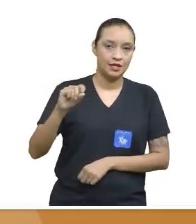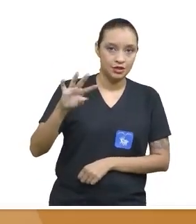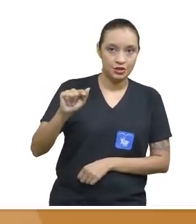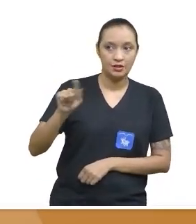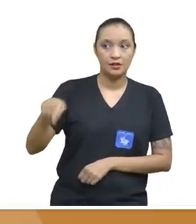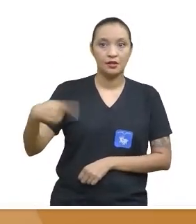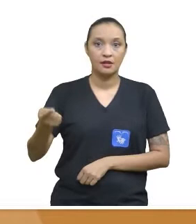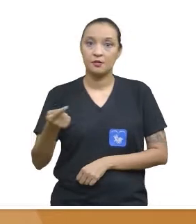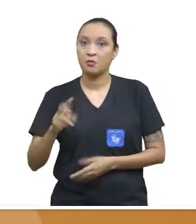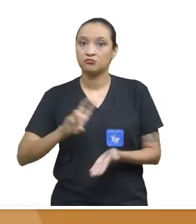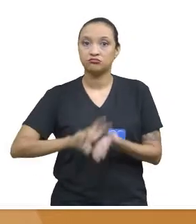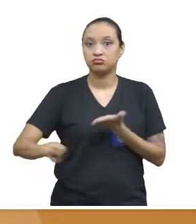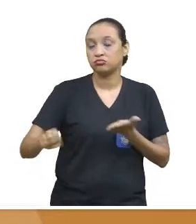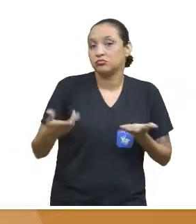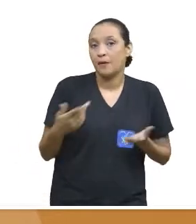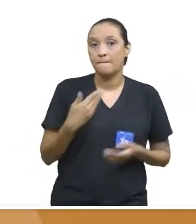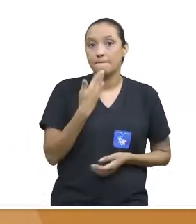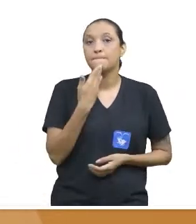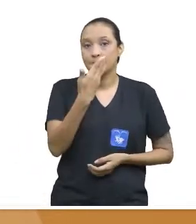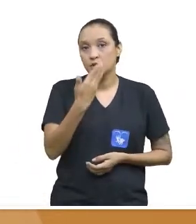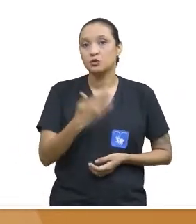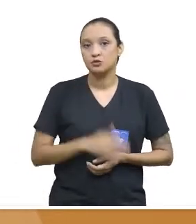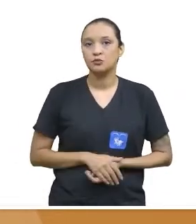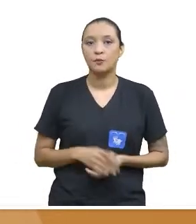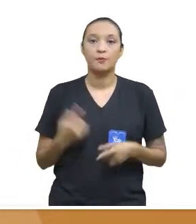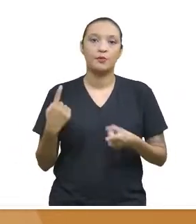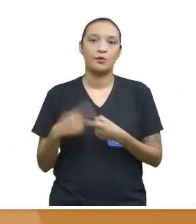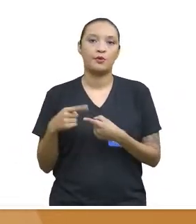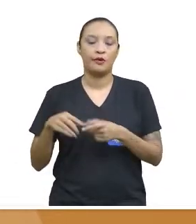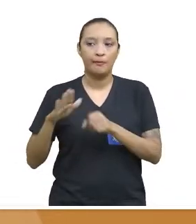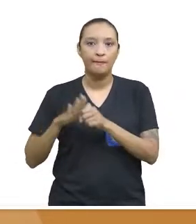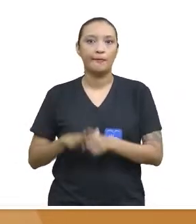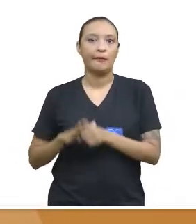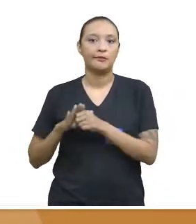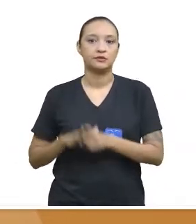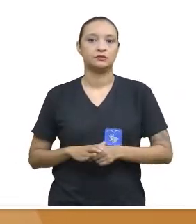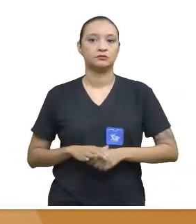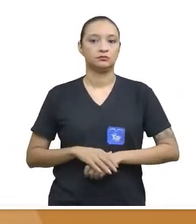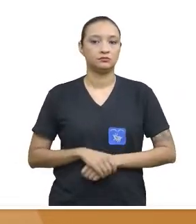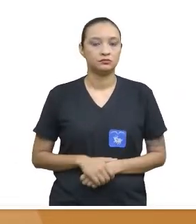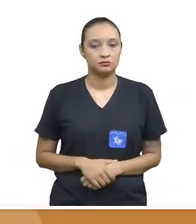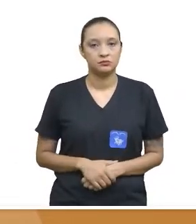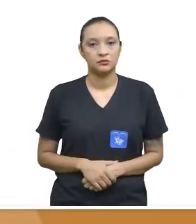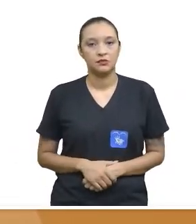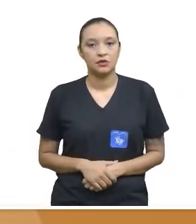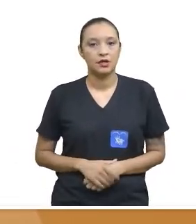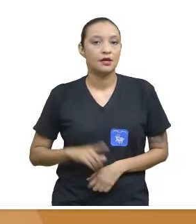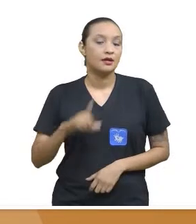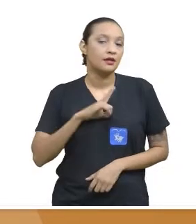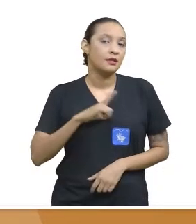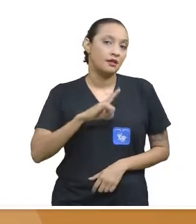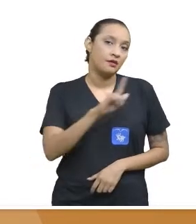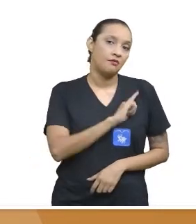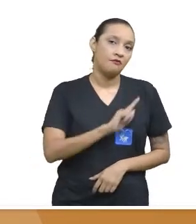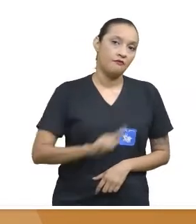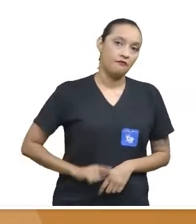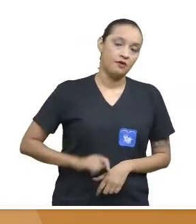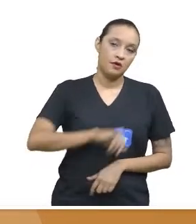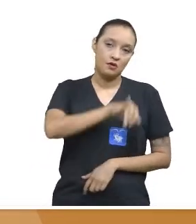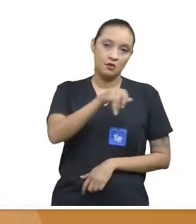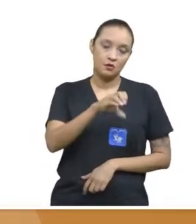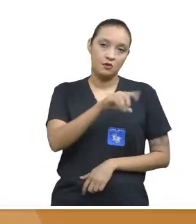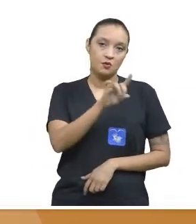renunciando. Sofreu pressão? Obviamente. Ok? E aí nós temos o governo de João Goulart, bem